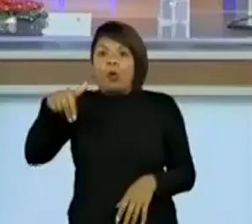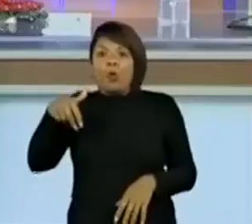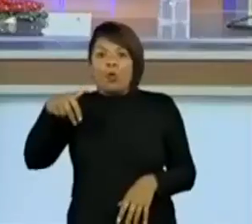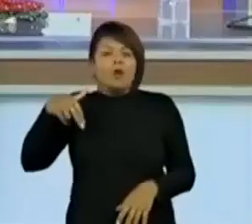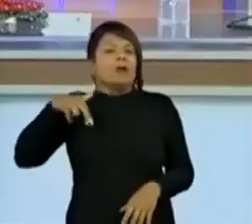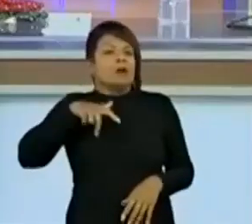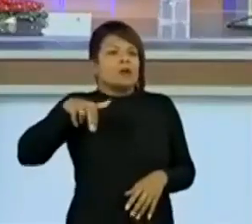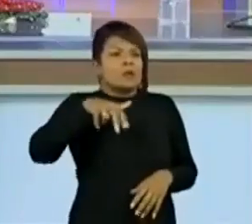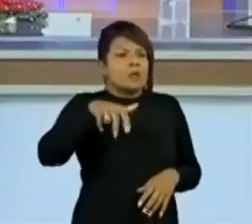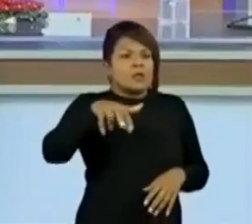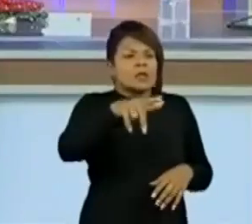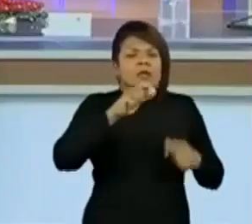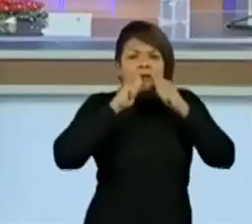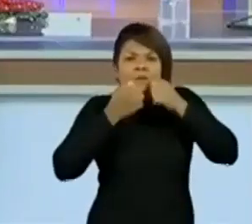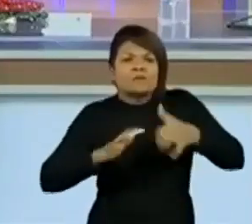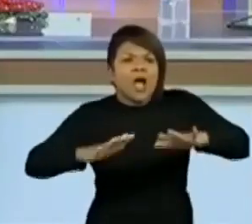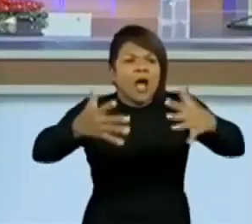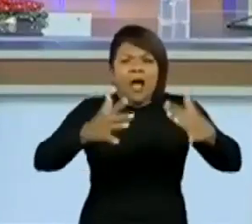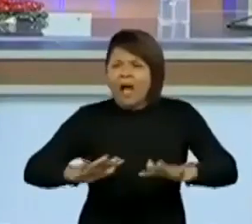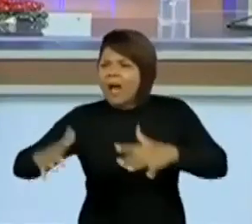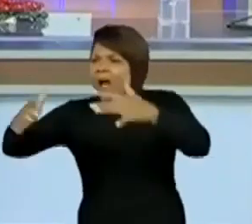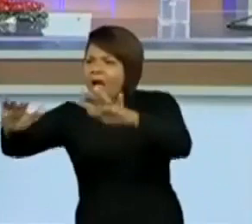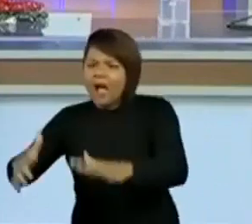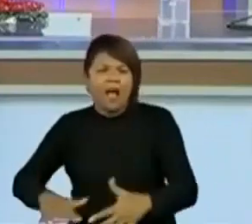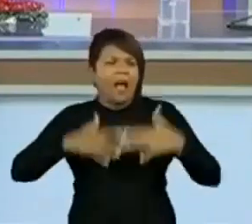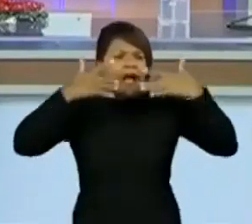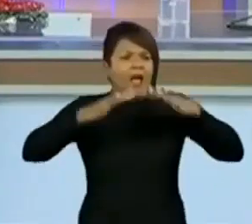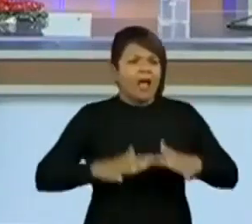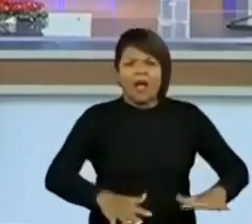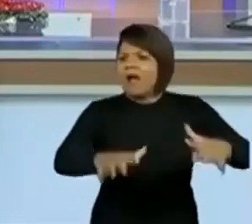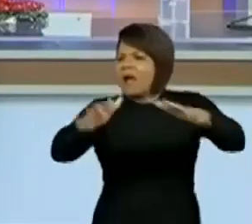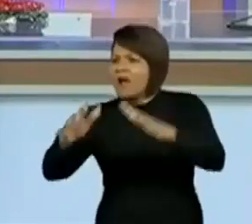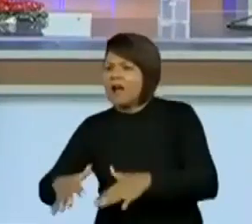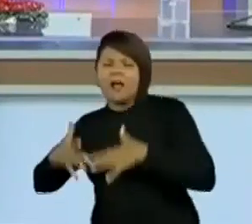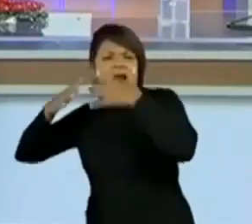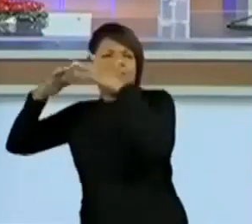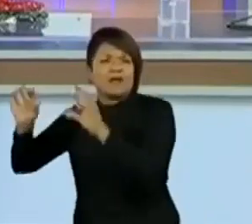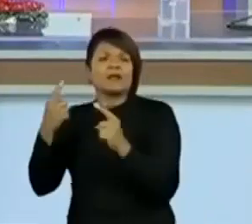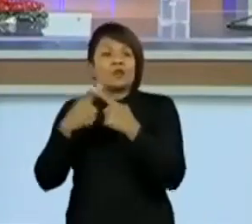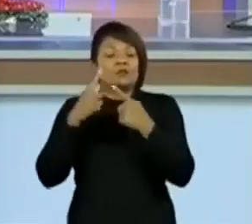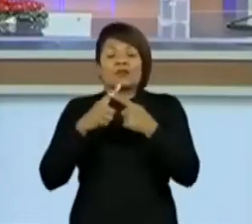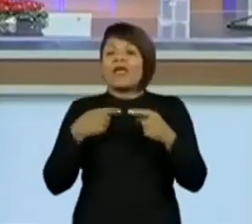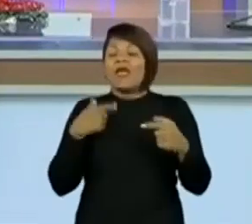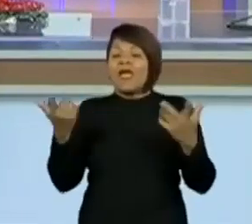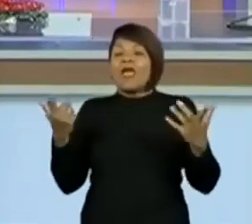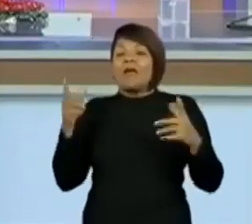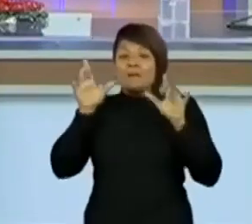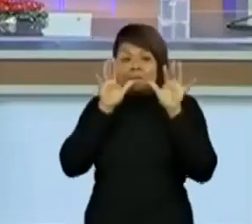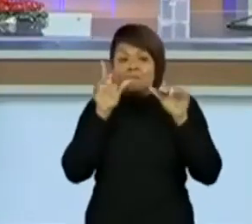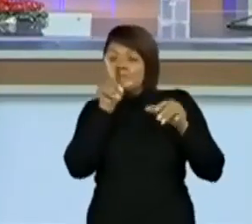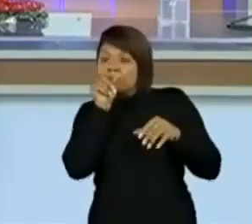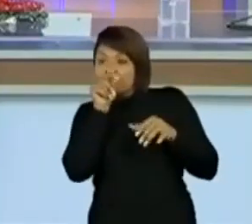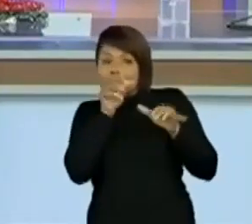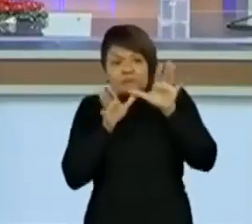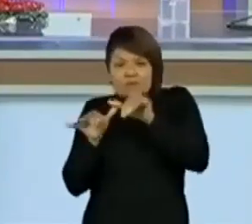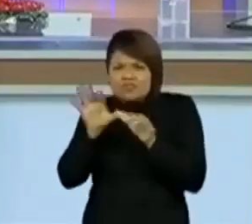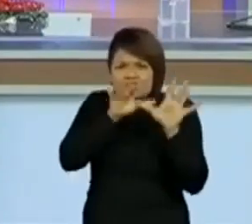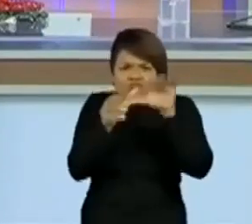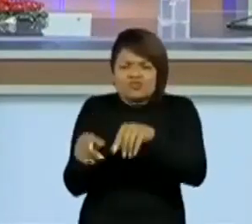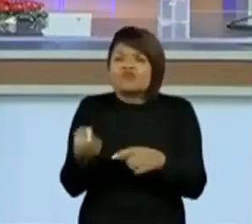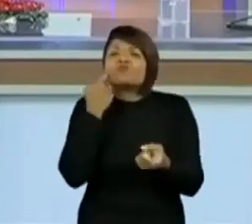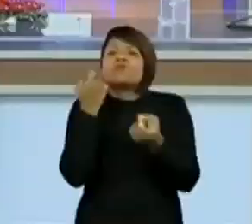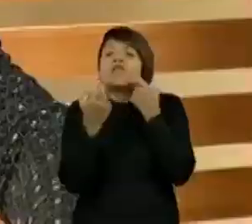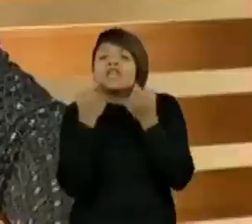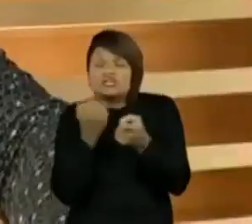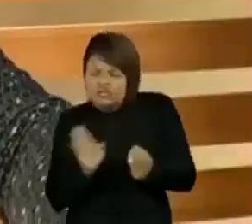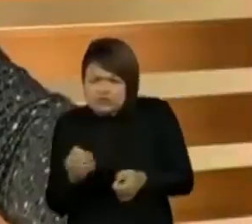Viu as águas se agitando, porque os animais estavam vindo à sua caça. Os peixes que